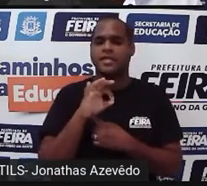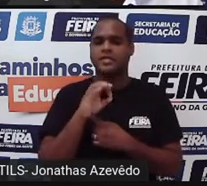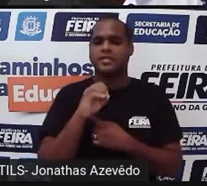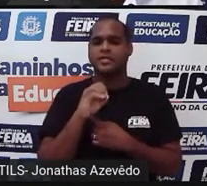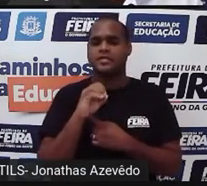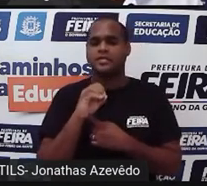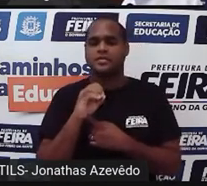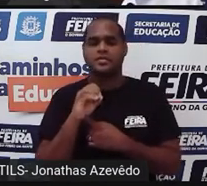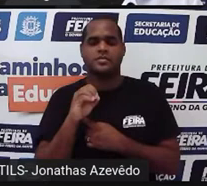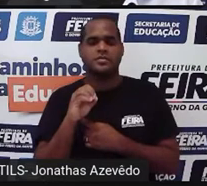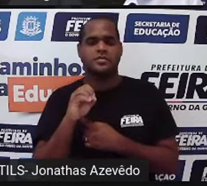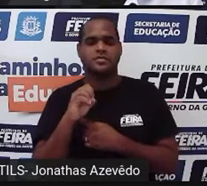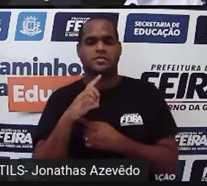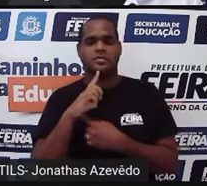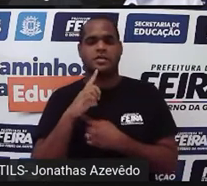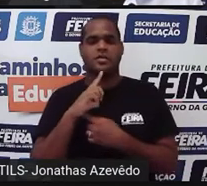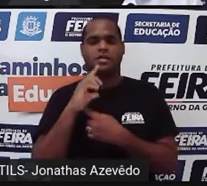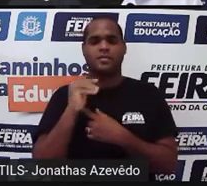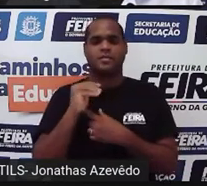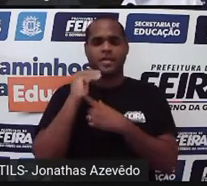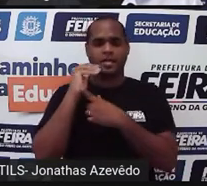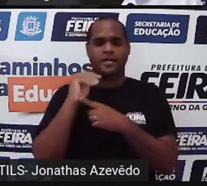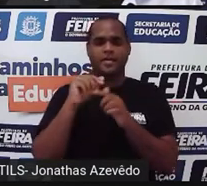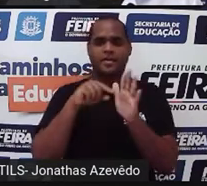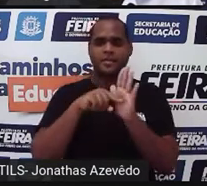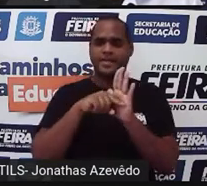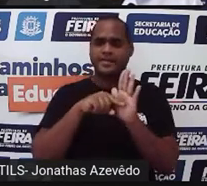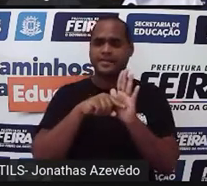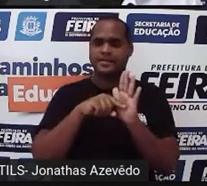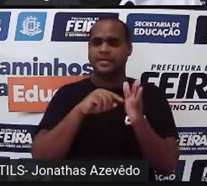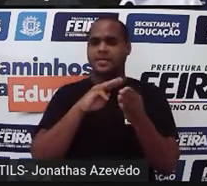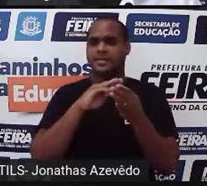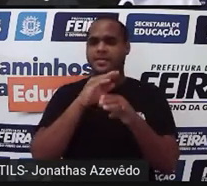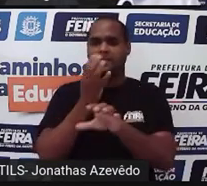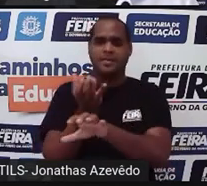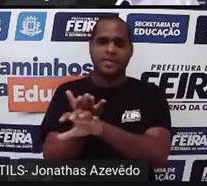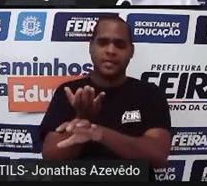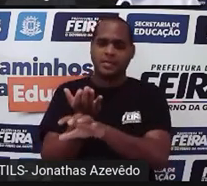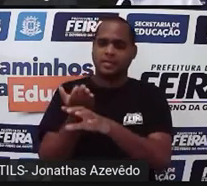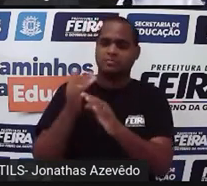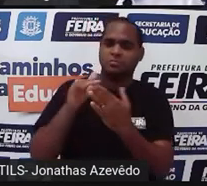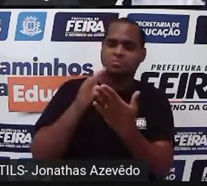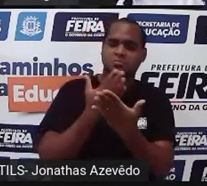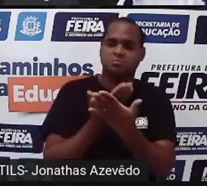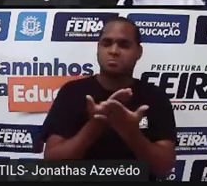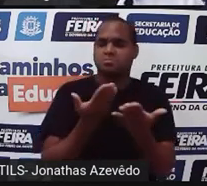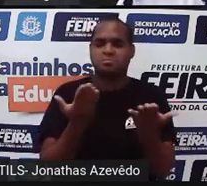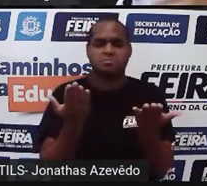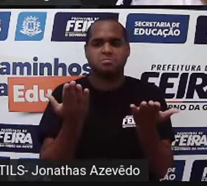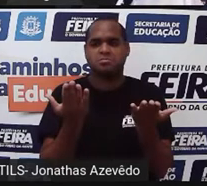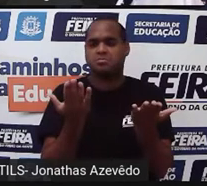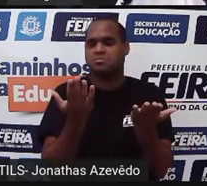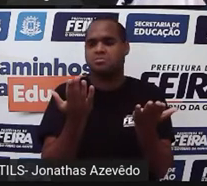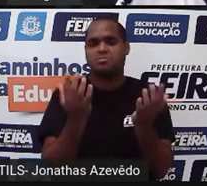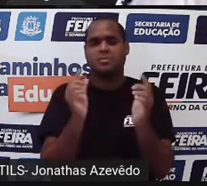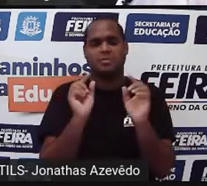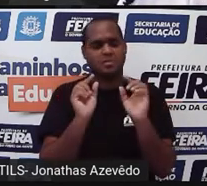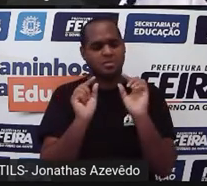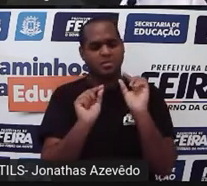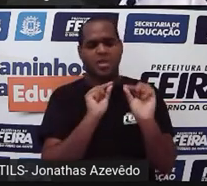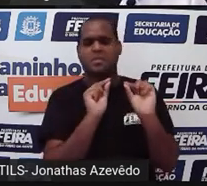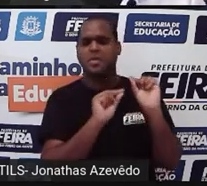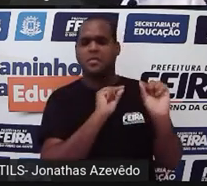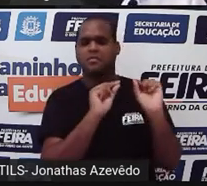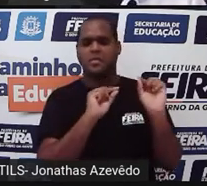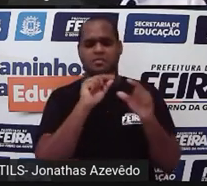PHM10. E ali mais em cima tem assim, pesquisa, matérias escolares. O que são